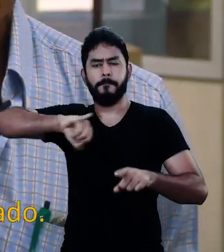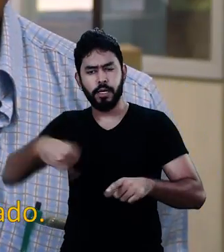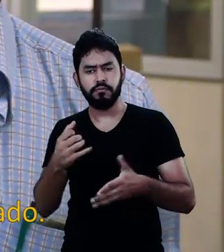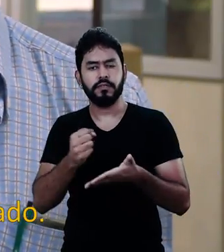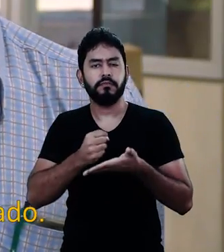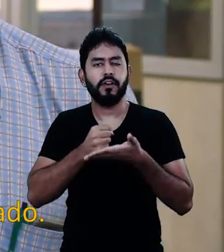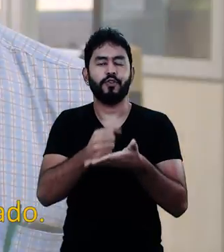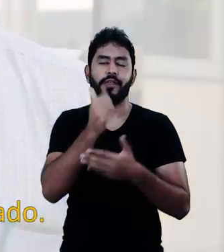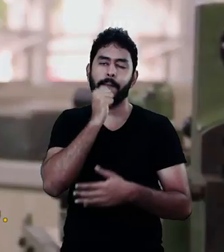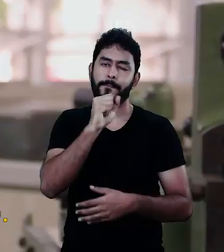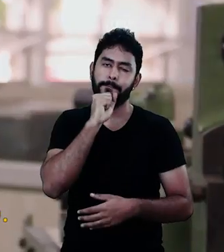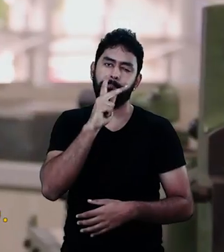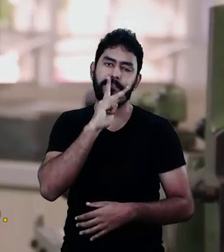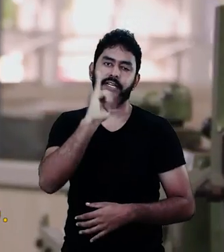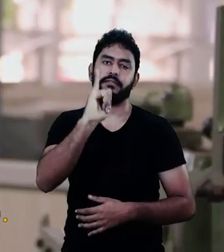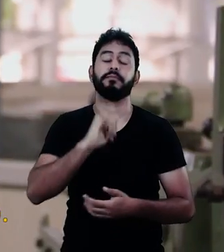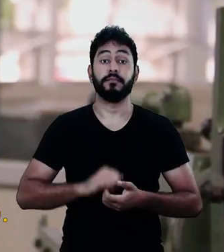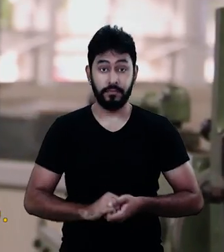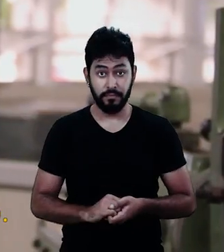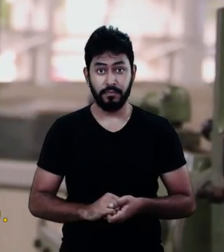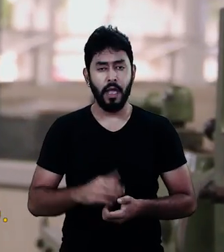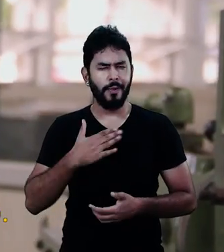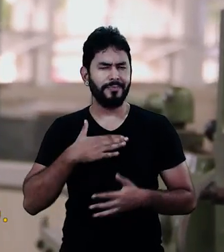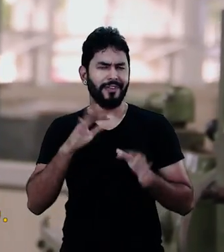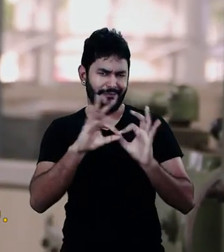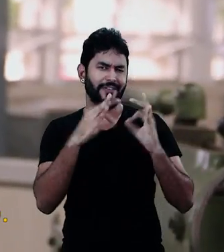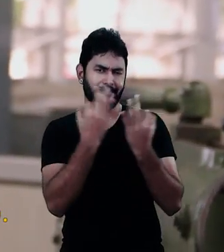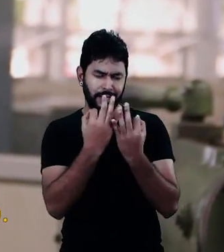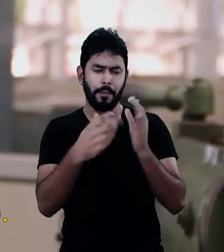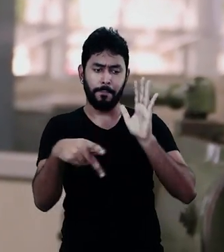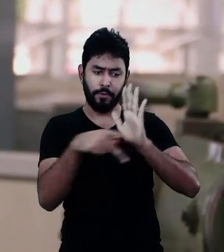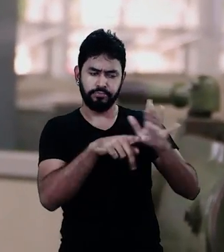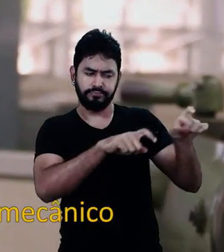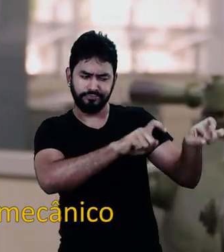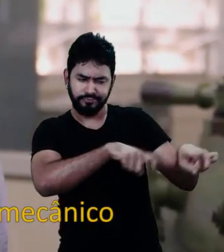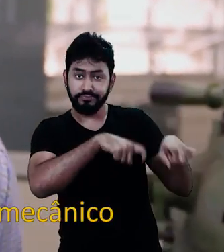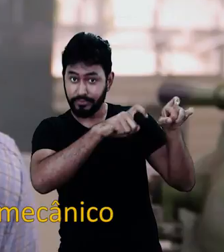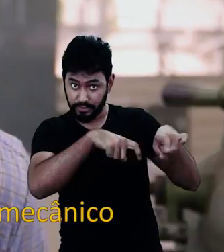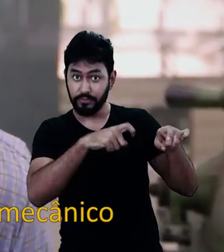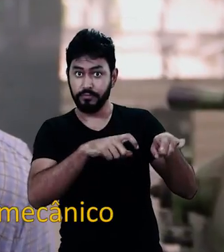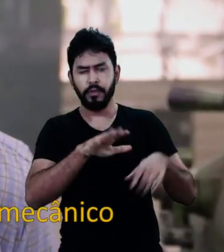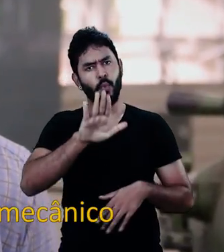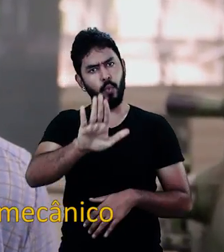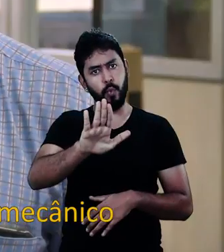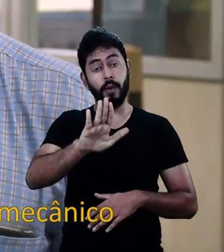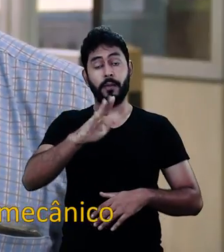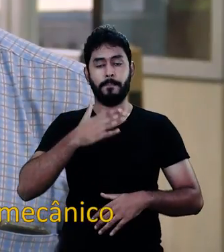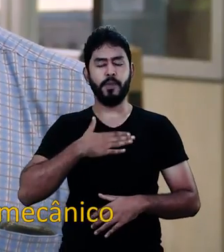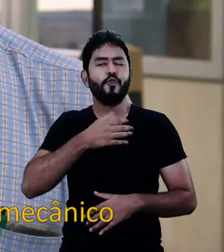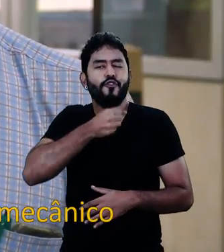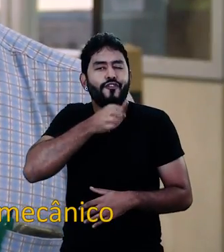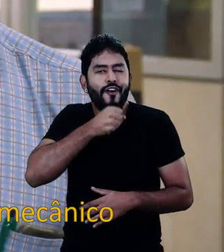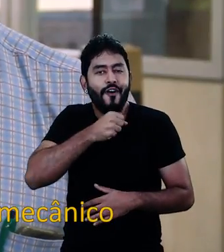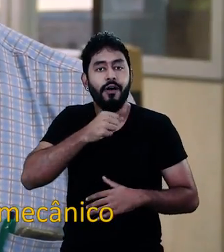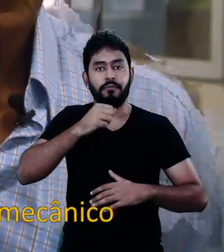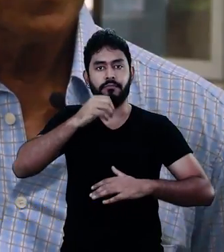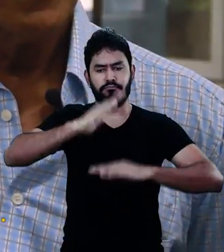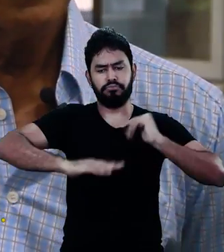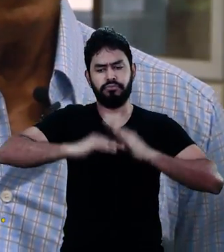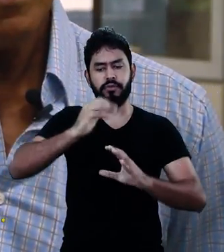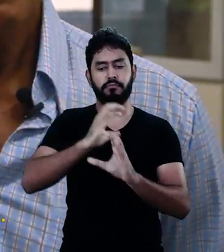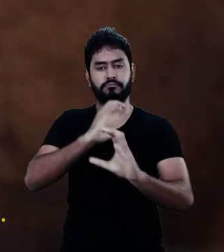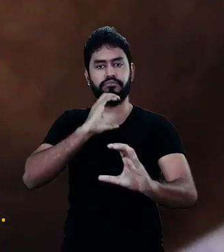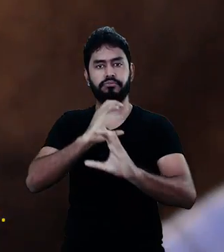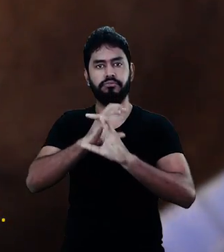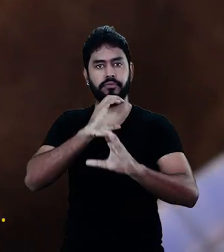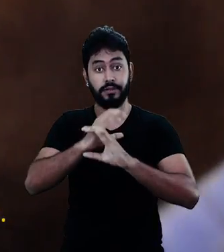esse corpo de professorado. Minha família é uma família de oriunda de sítio. Não obstante meu avô ser engenheiro mecânico